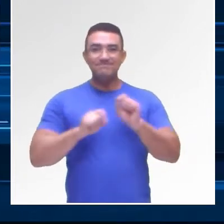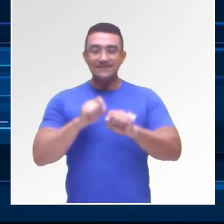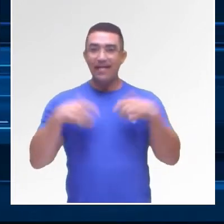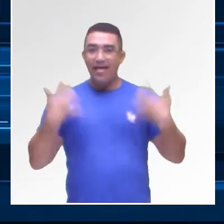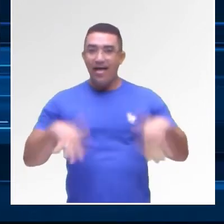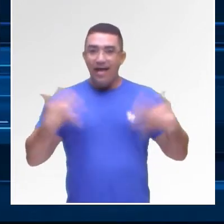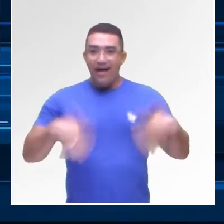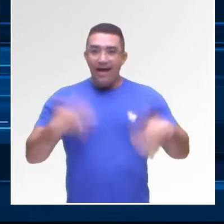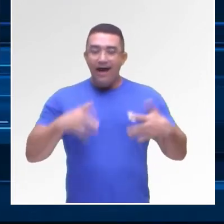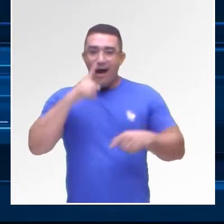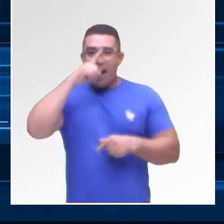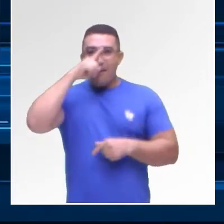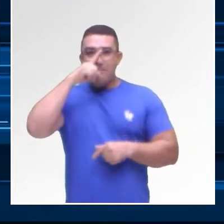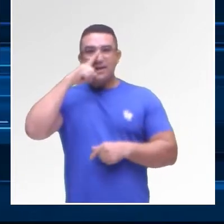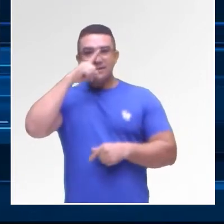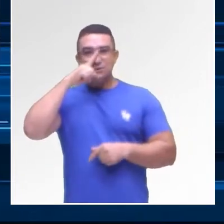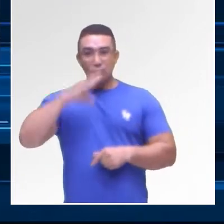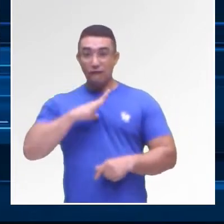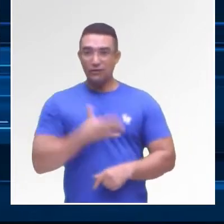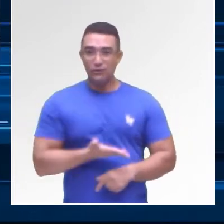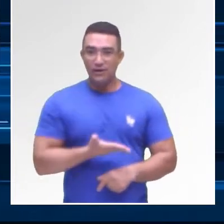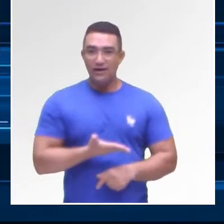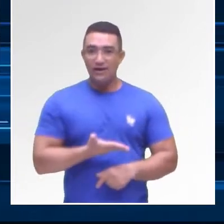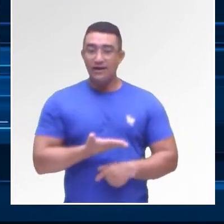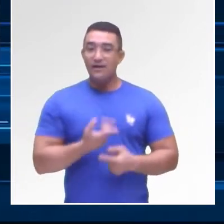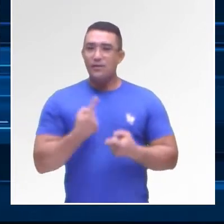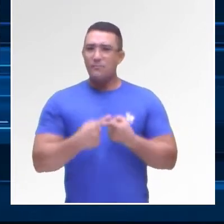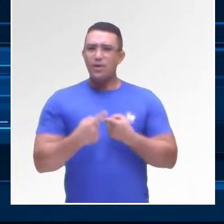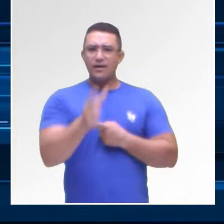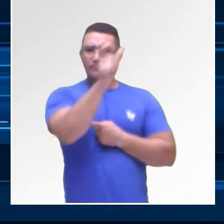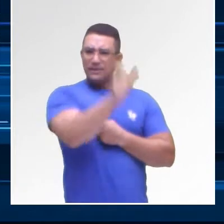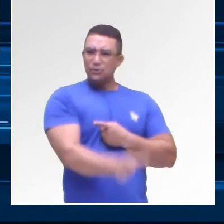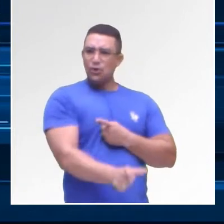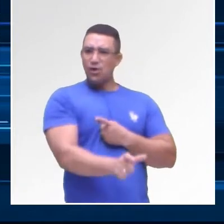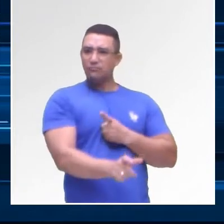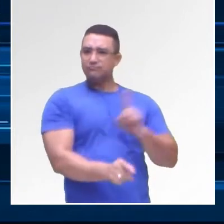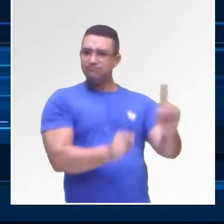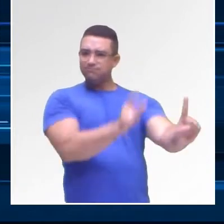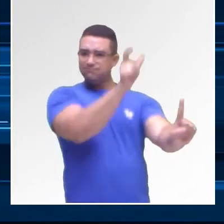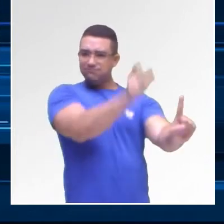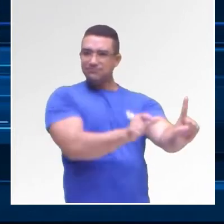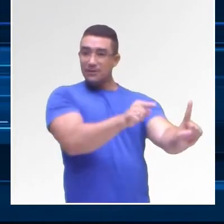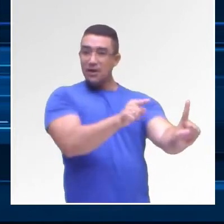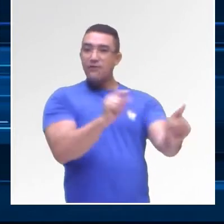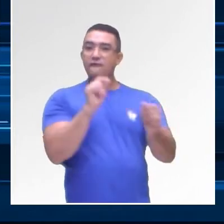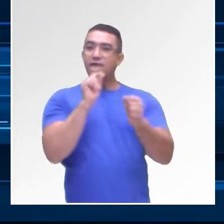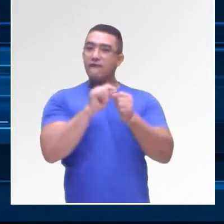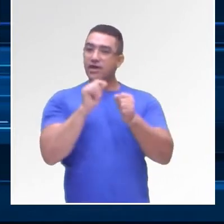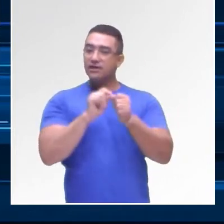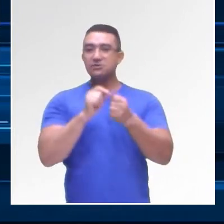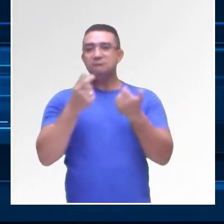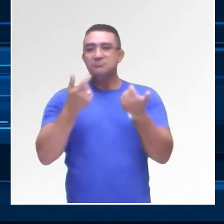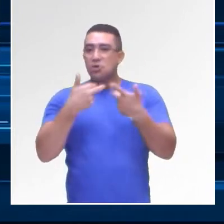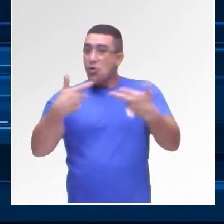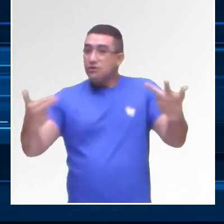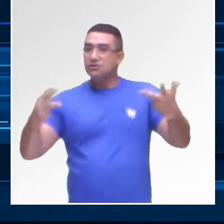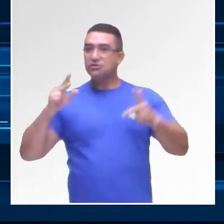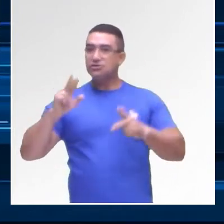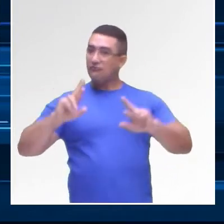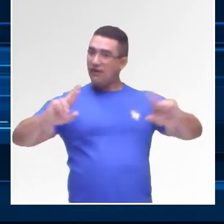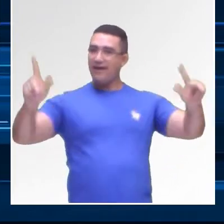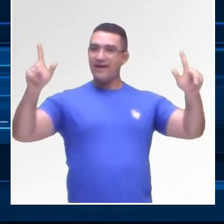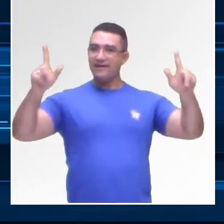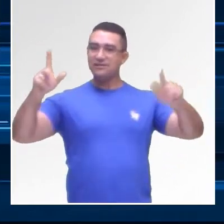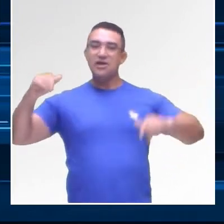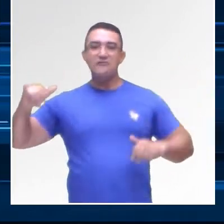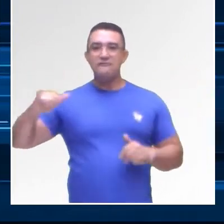porque fez algo totalmente diferente, fez uma viagem para um lugar desconhecido, ou então, de repente,